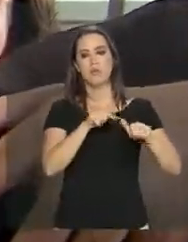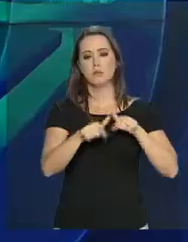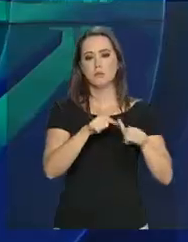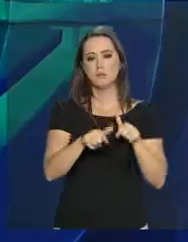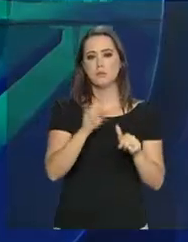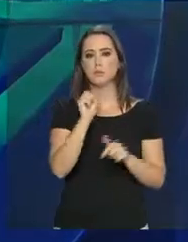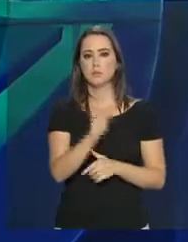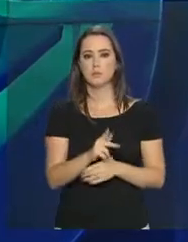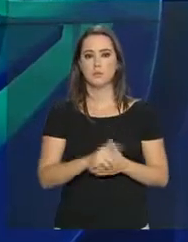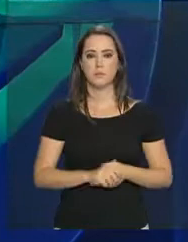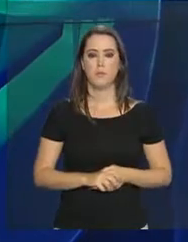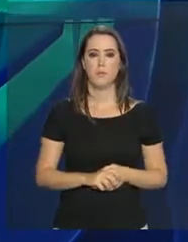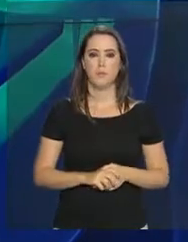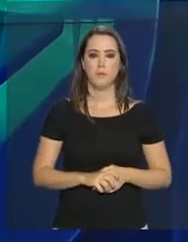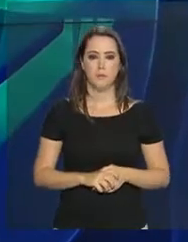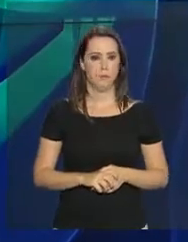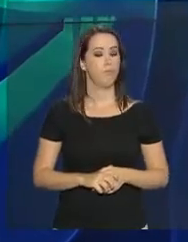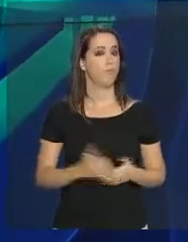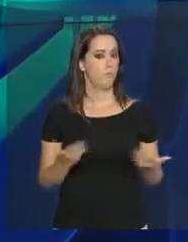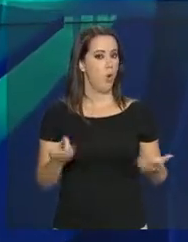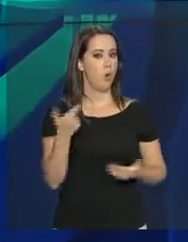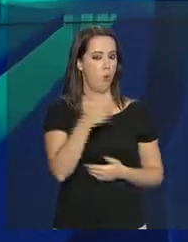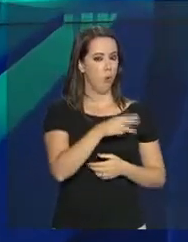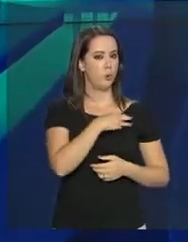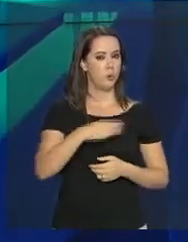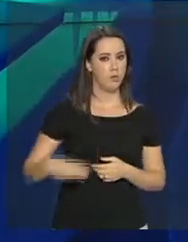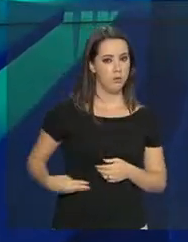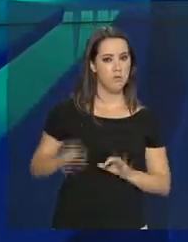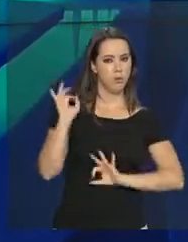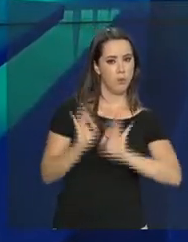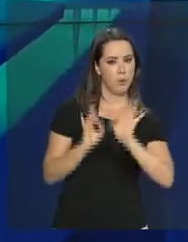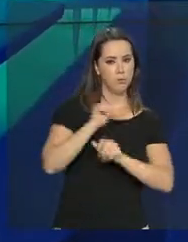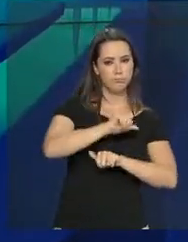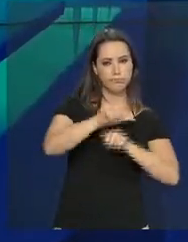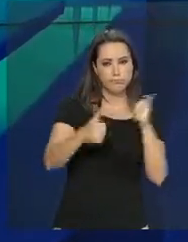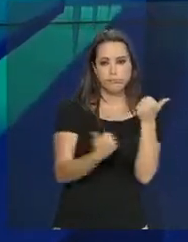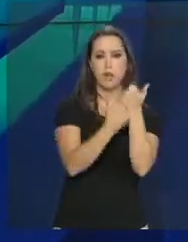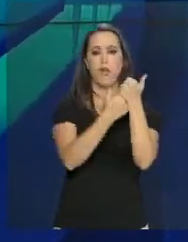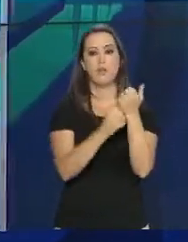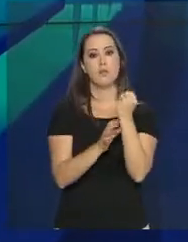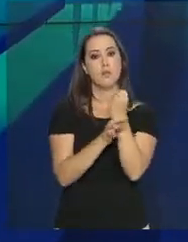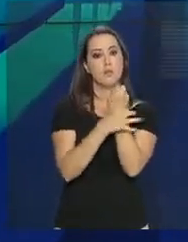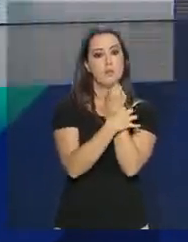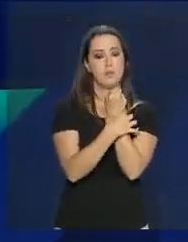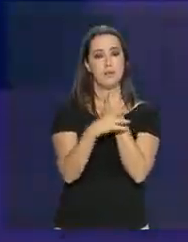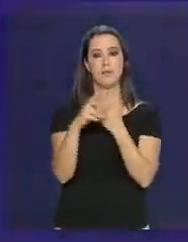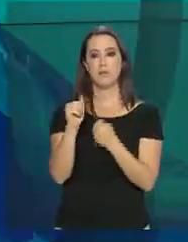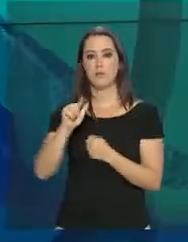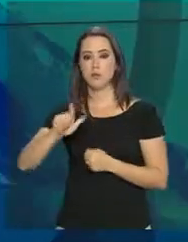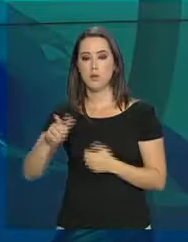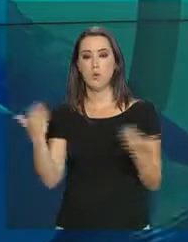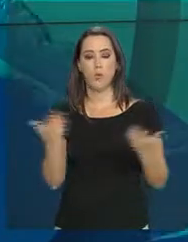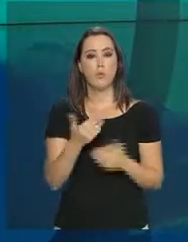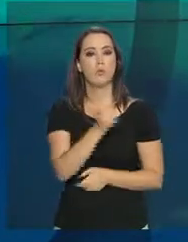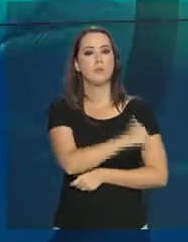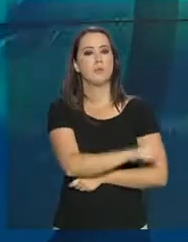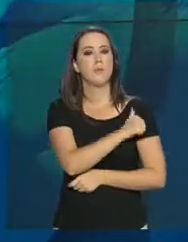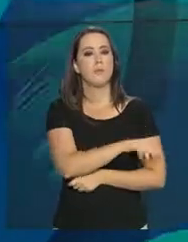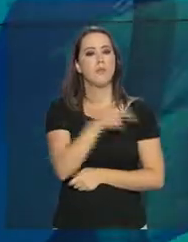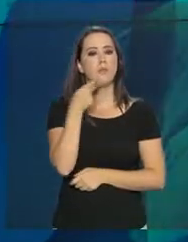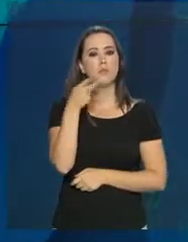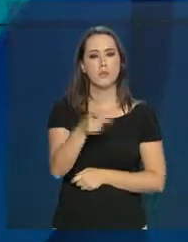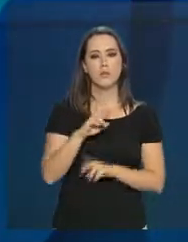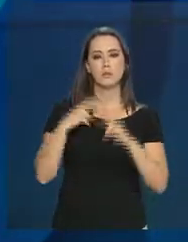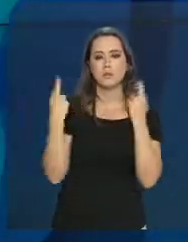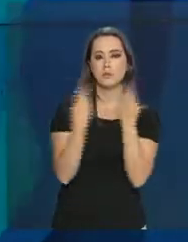e outro ministro que prepara a transição é o da segurança pública raul jungmann hoje no rio de janeiro jungmann disse que